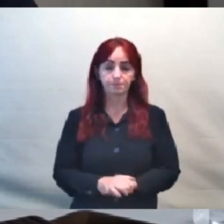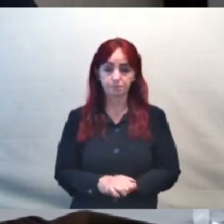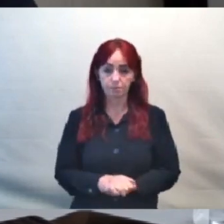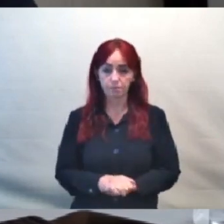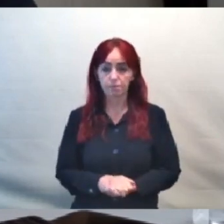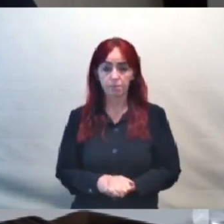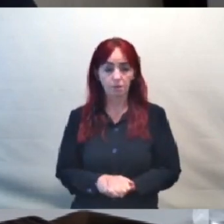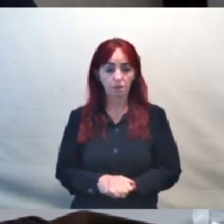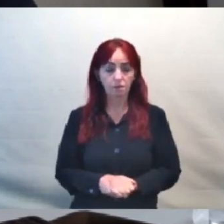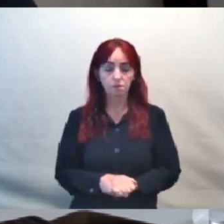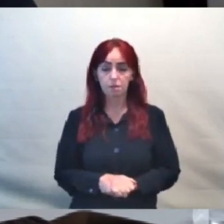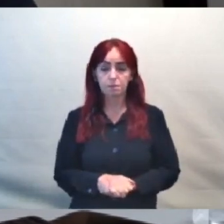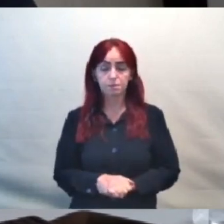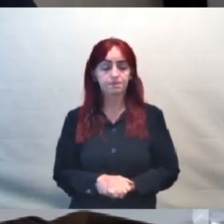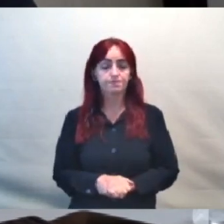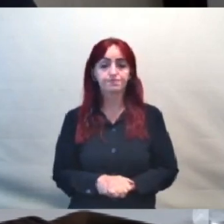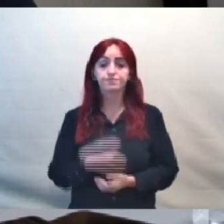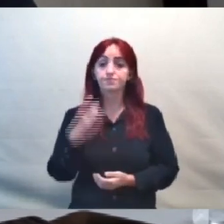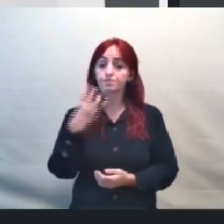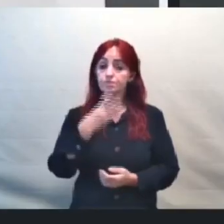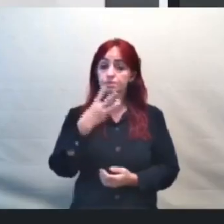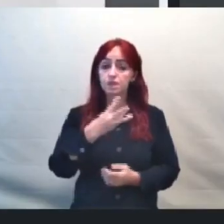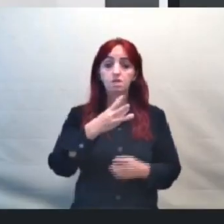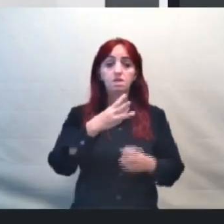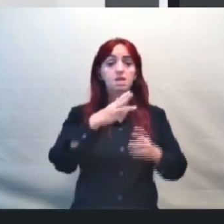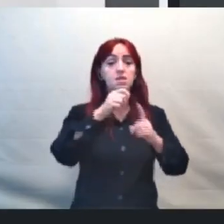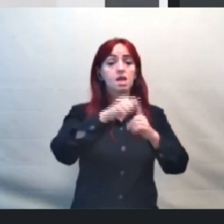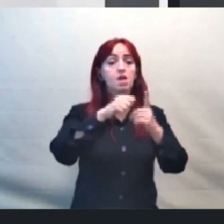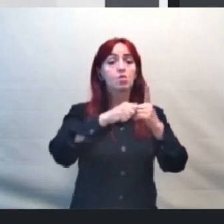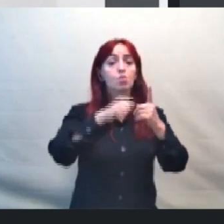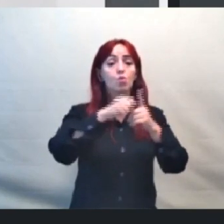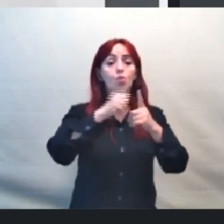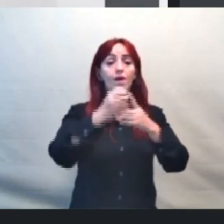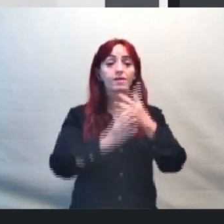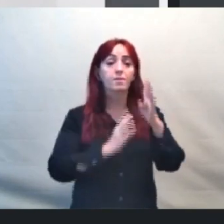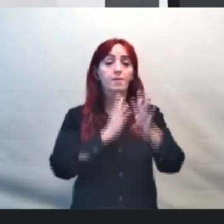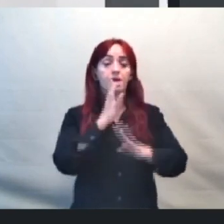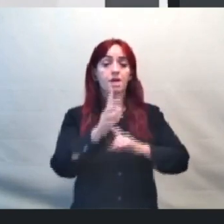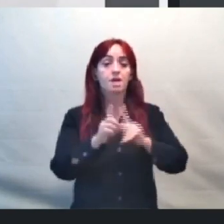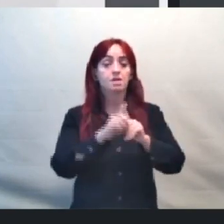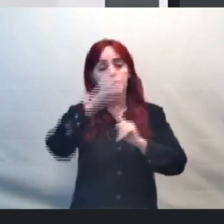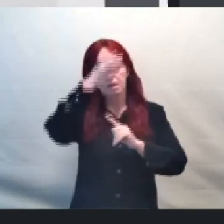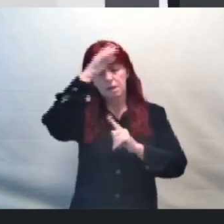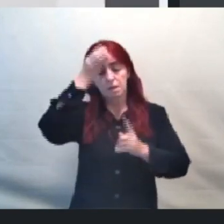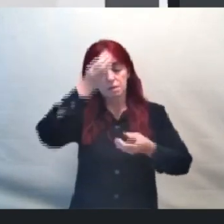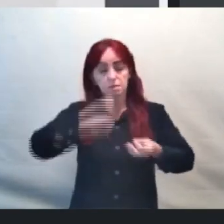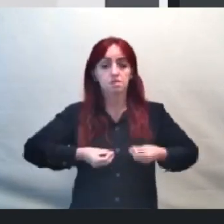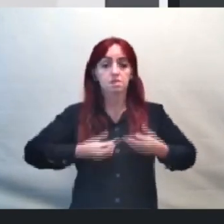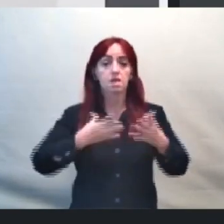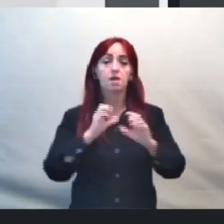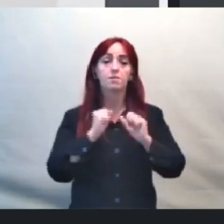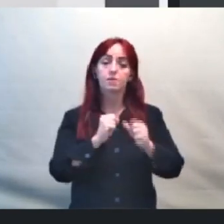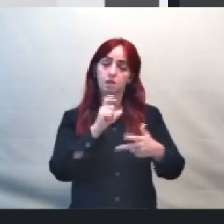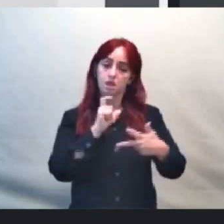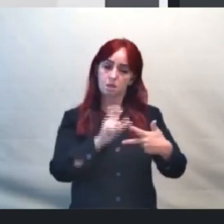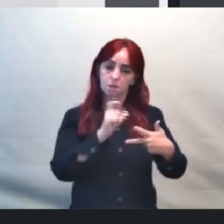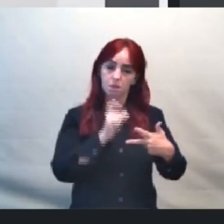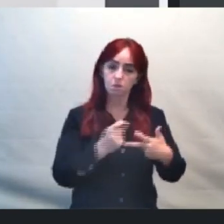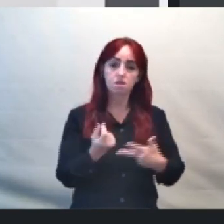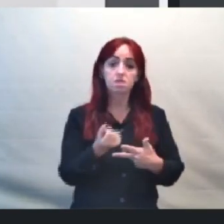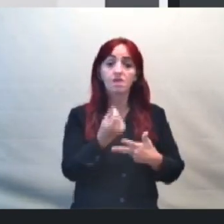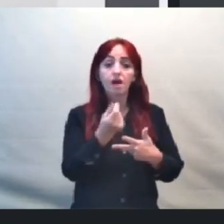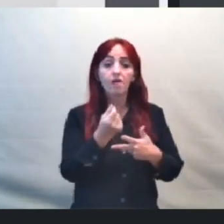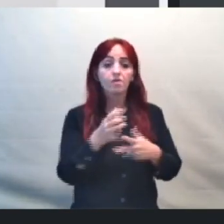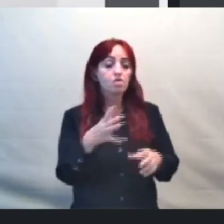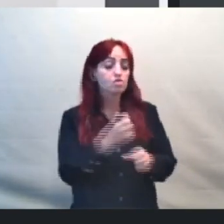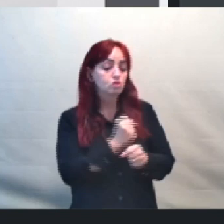No terceiro quadrimestre, a Câmara transferiu ao Poder Executivo esses valores todos que foram sendo somados e que eu mencionei,